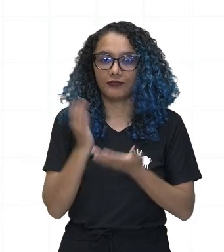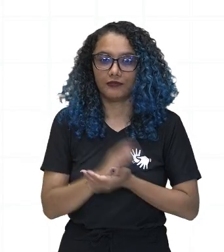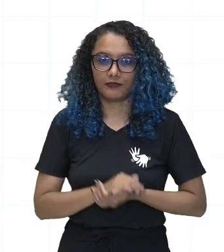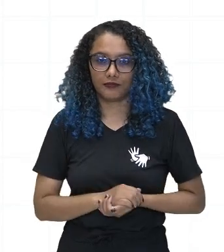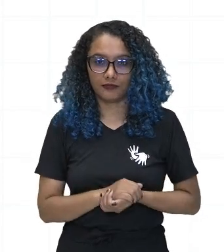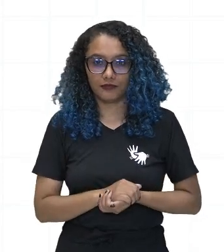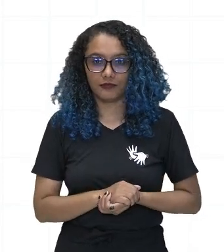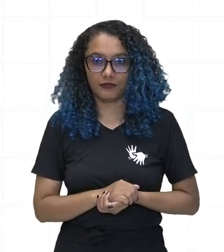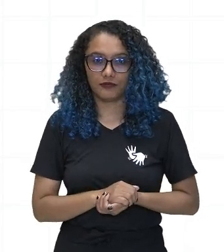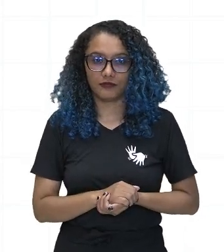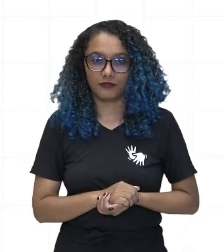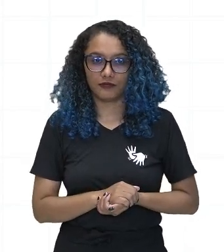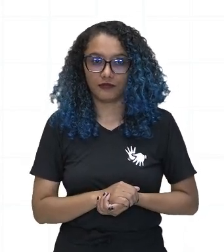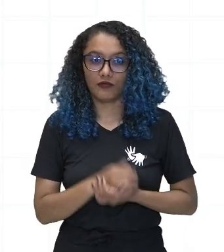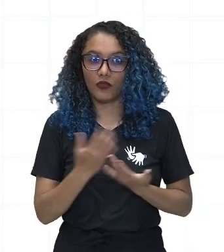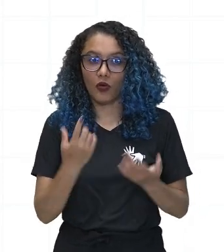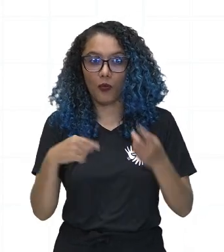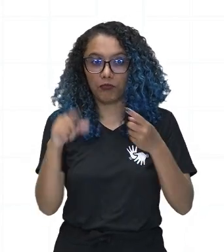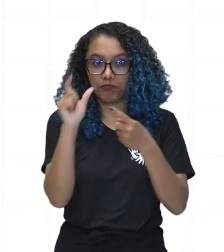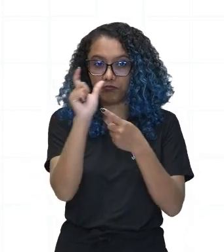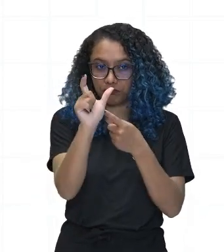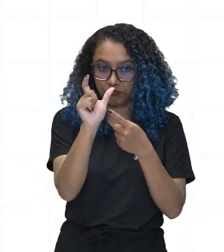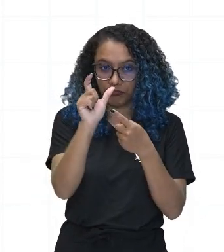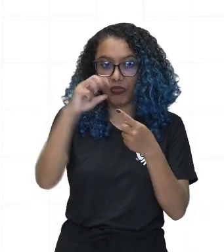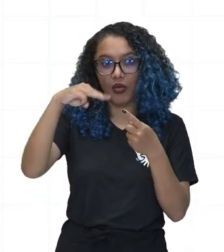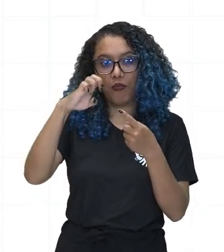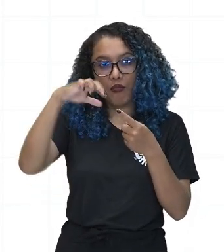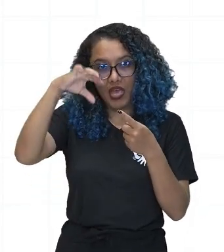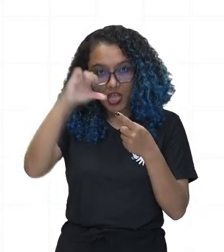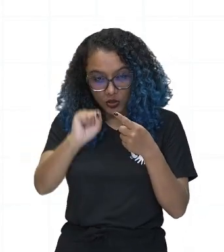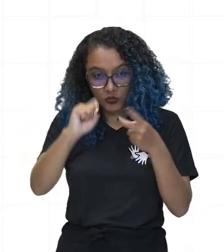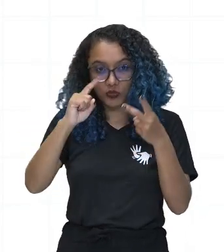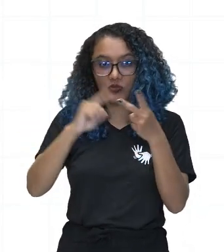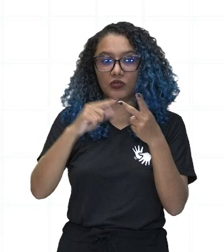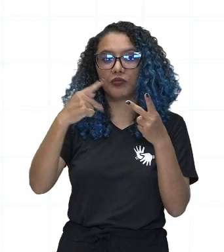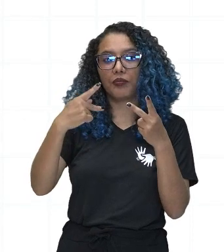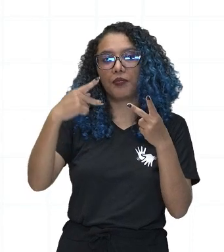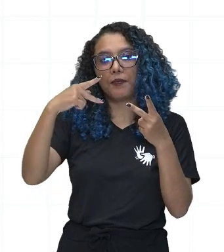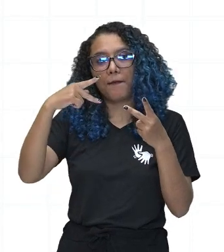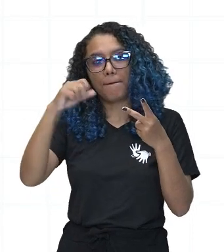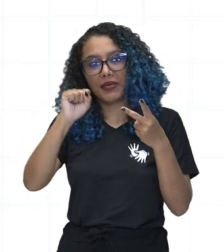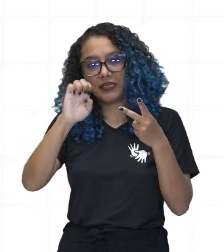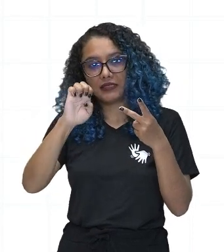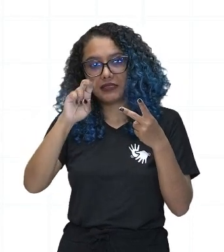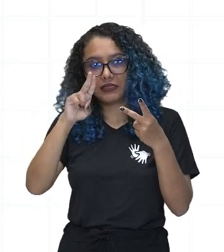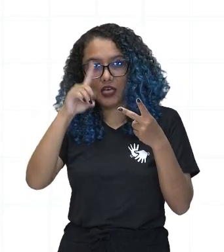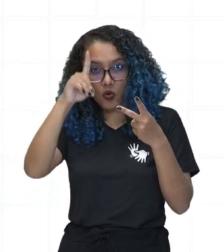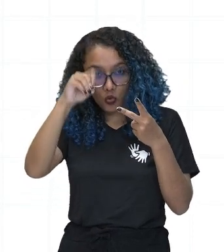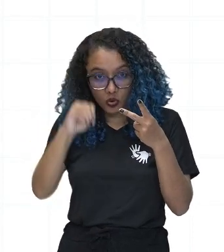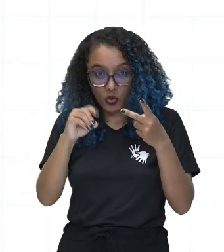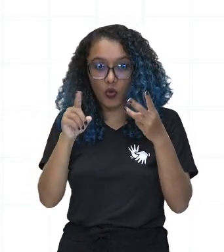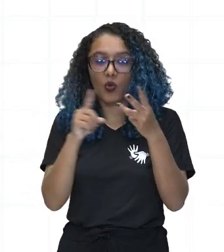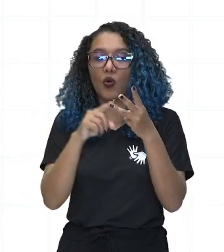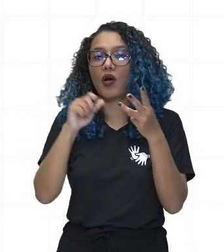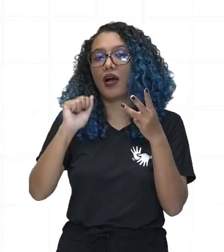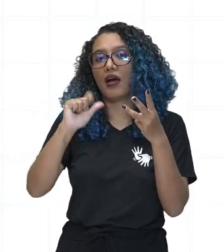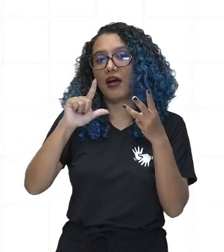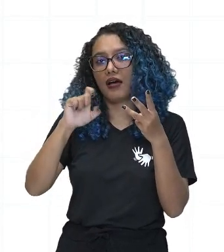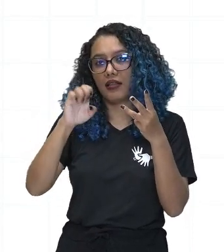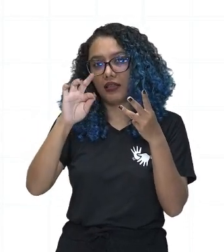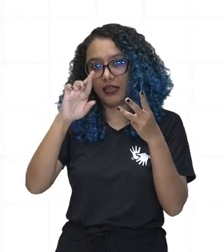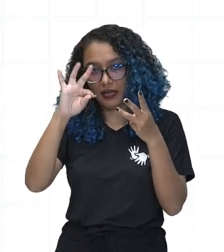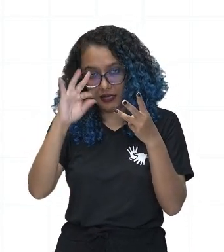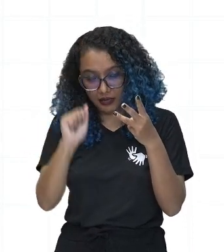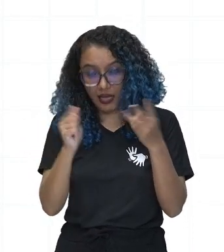Vamos falar sobre o menos, pseudo e alerta, essas palavras, aprender a utilizar a concordância correta